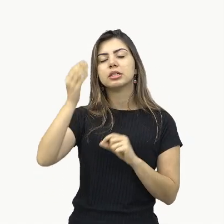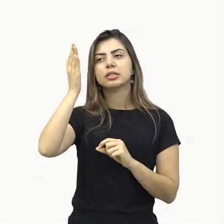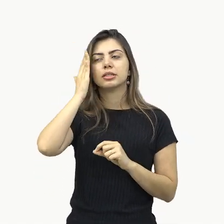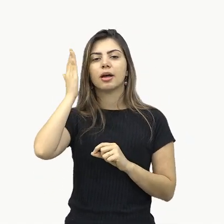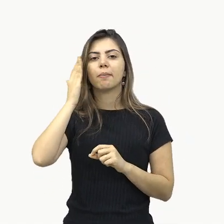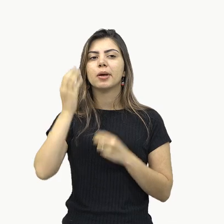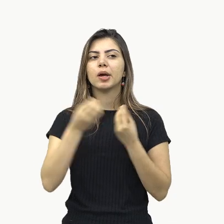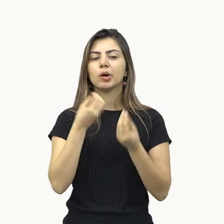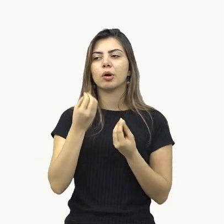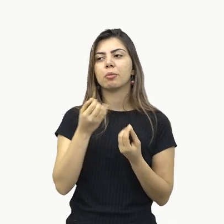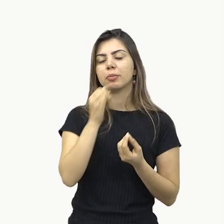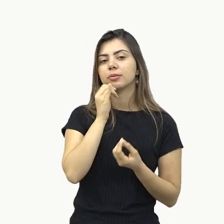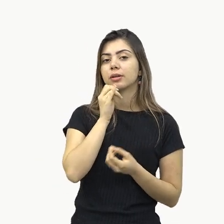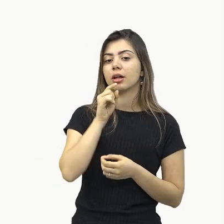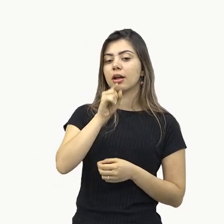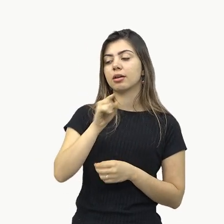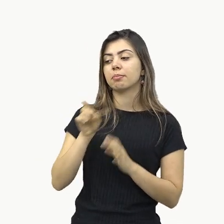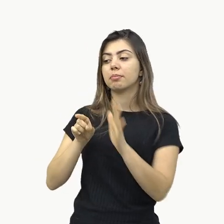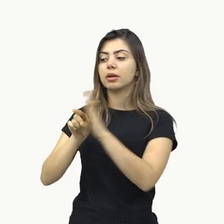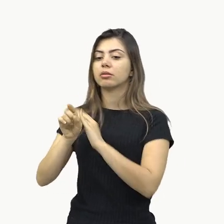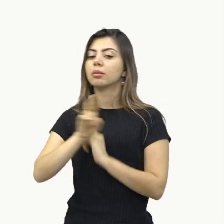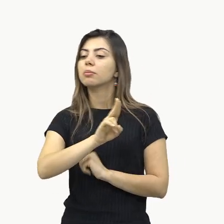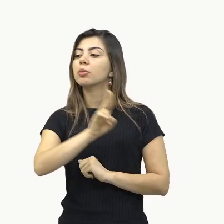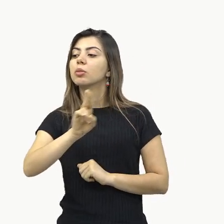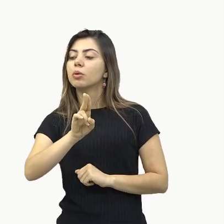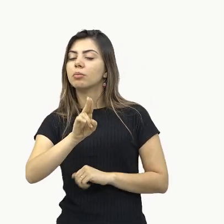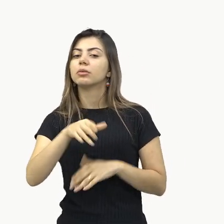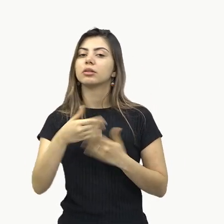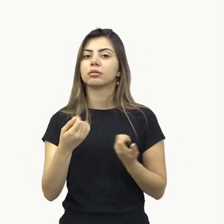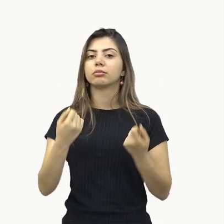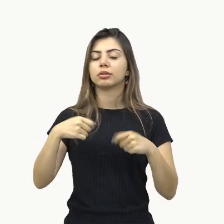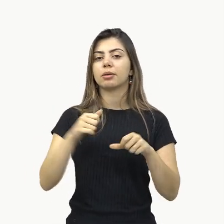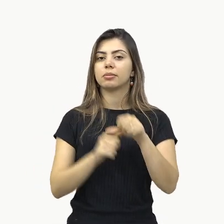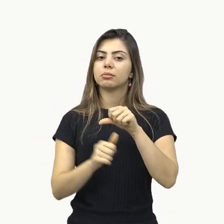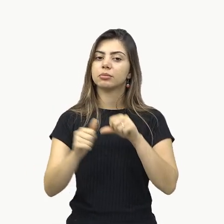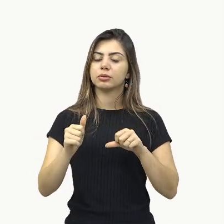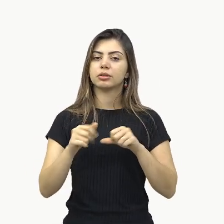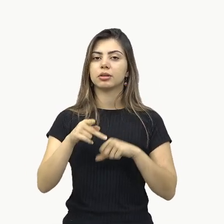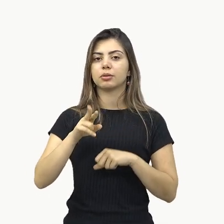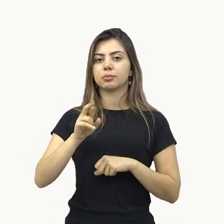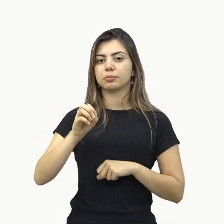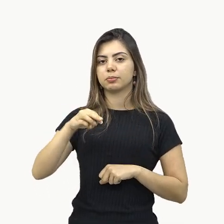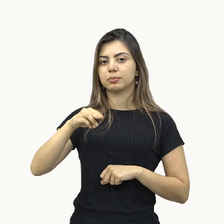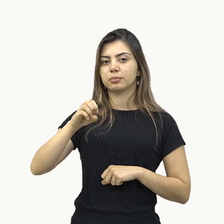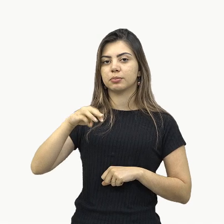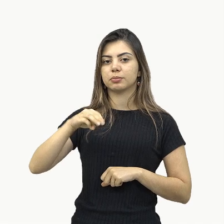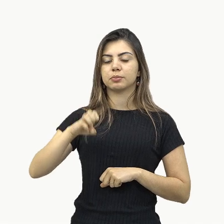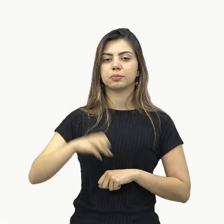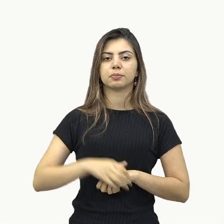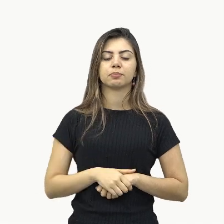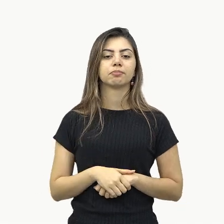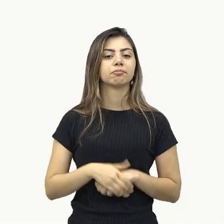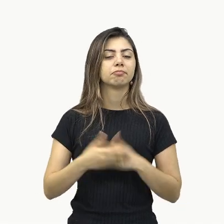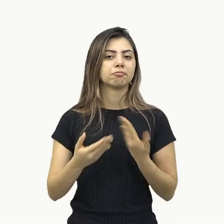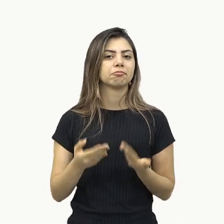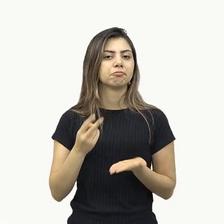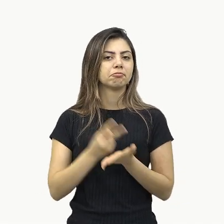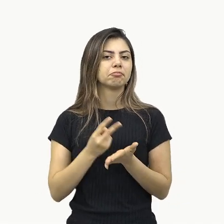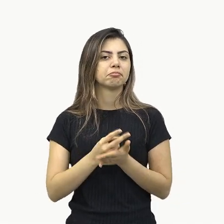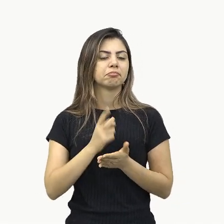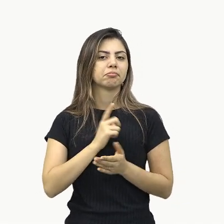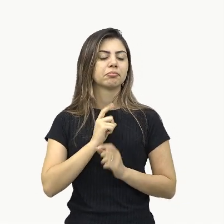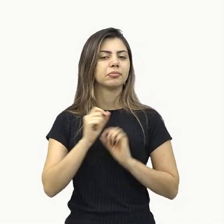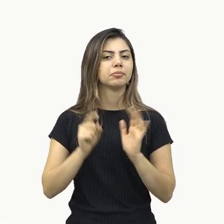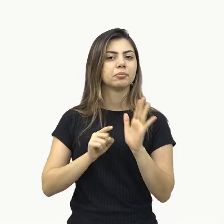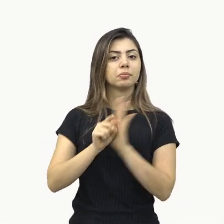saber o nome de uma terceira pessoa, eu vou mudar ali o pronome, tá certo? De qualquer forma, quando você estabelece a